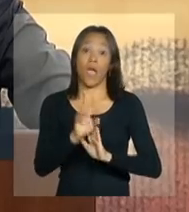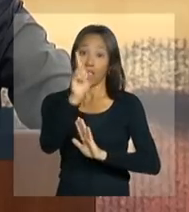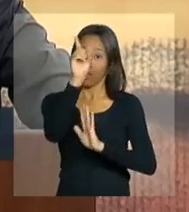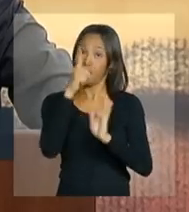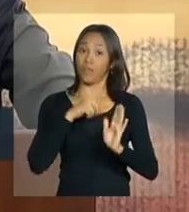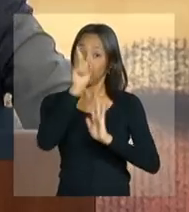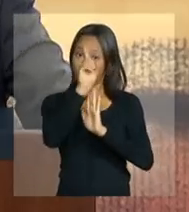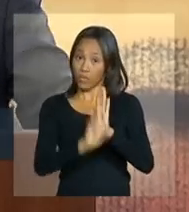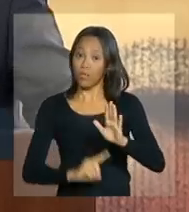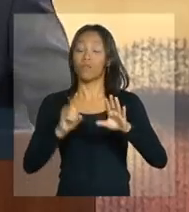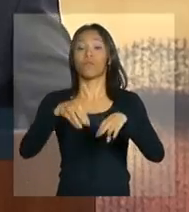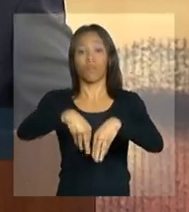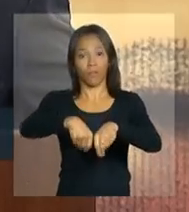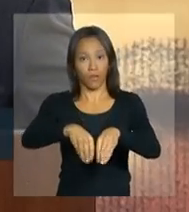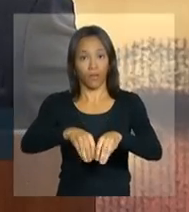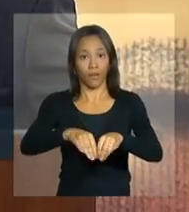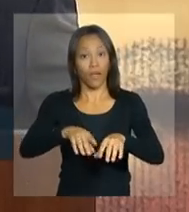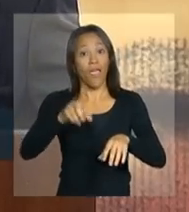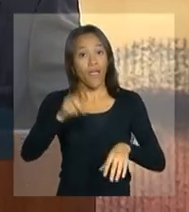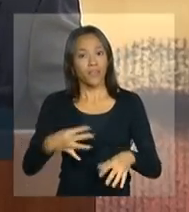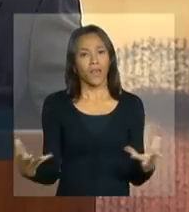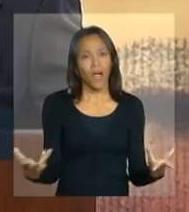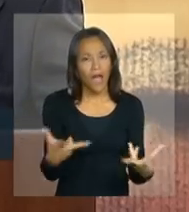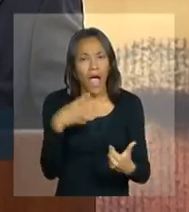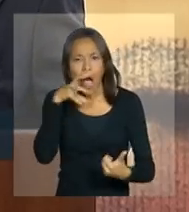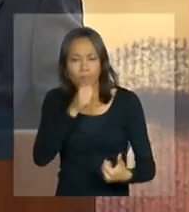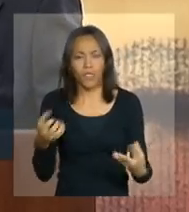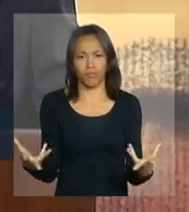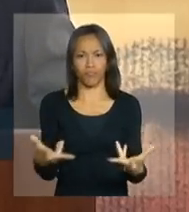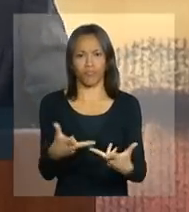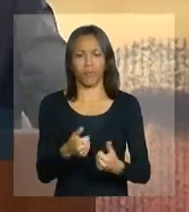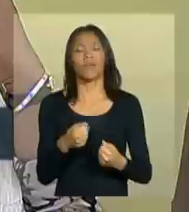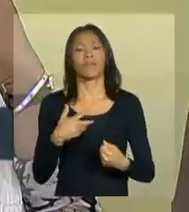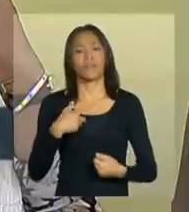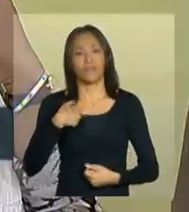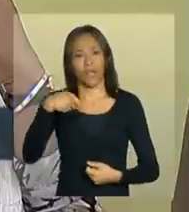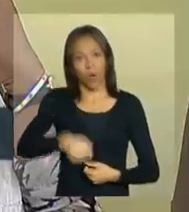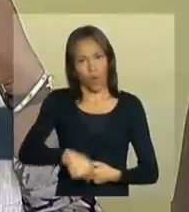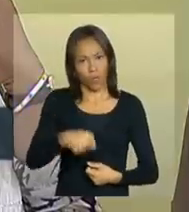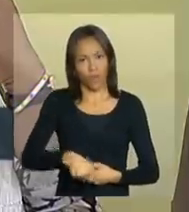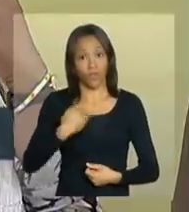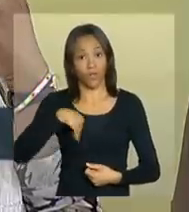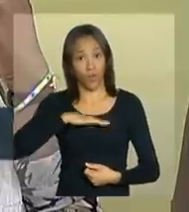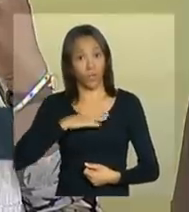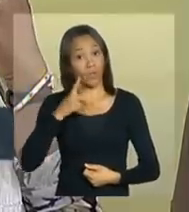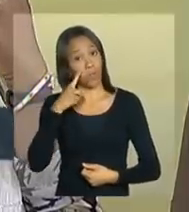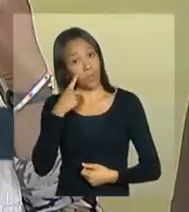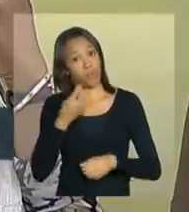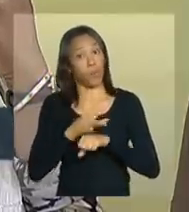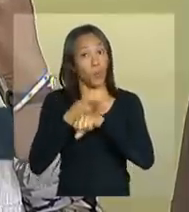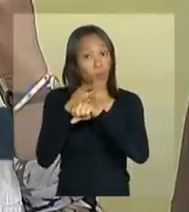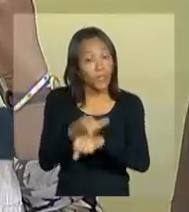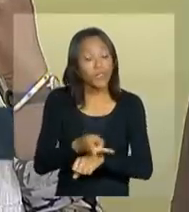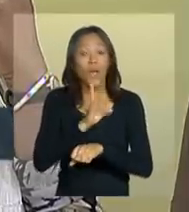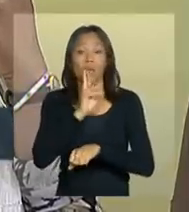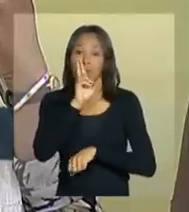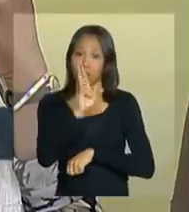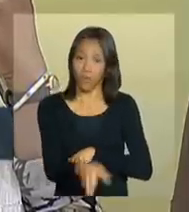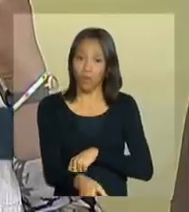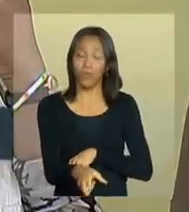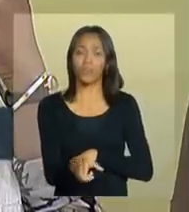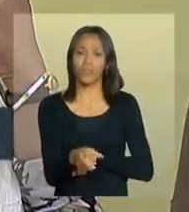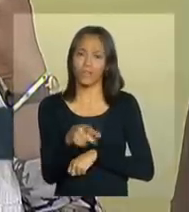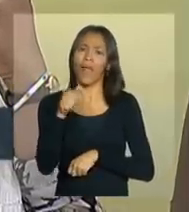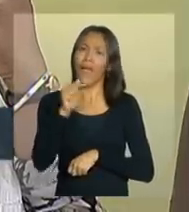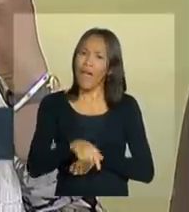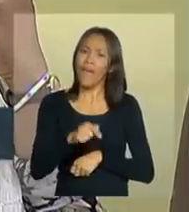né então é esta agilidade que tá sendo cobrada aqui nós estamos procurando dar respostas através de